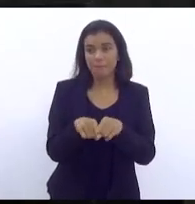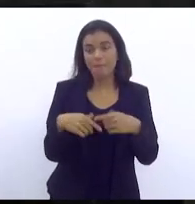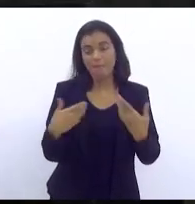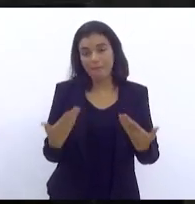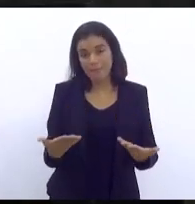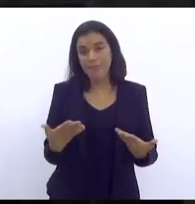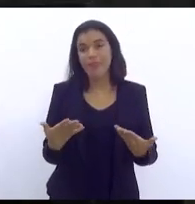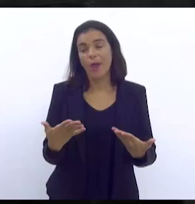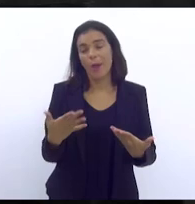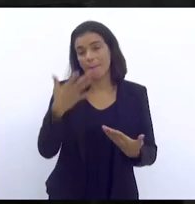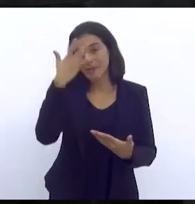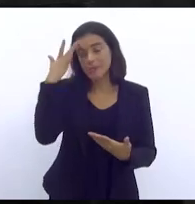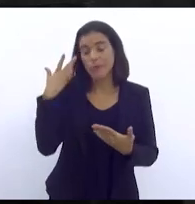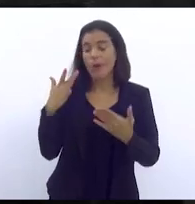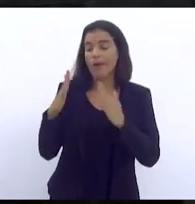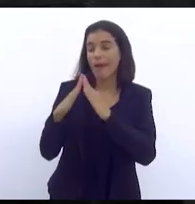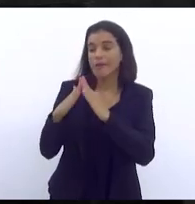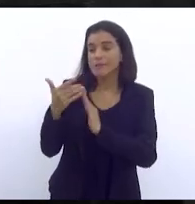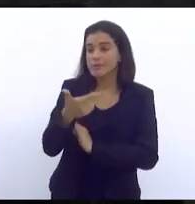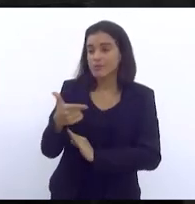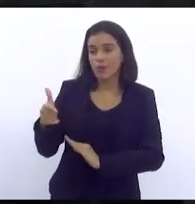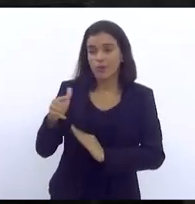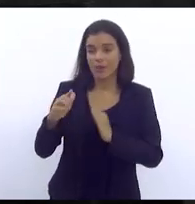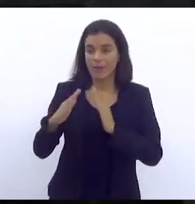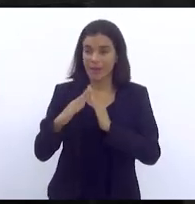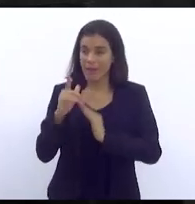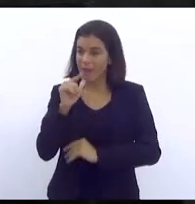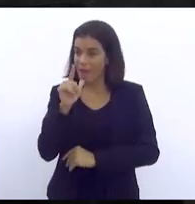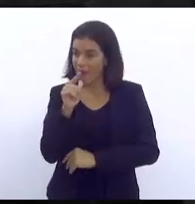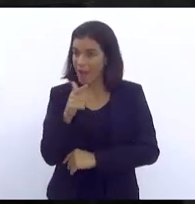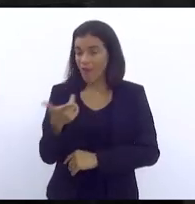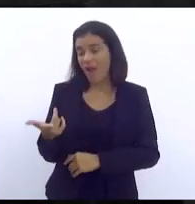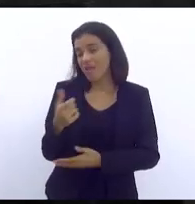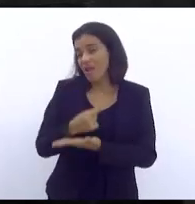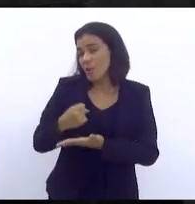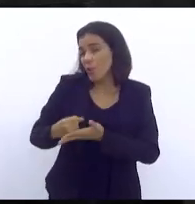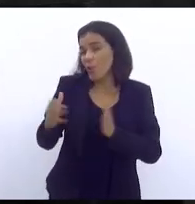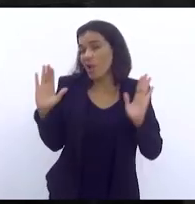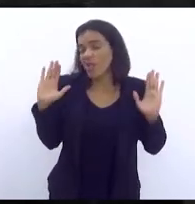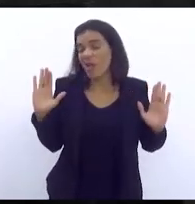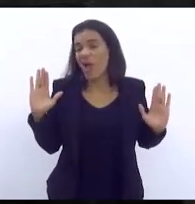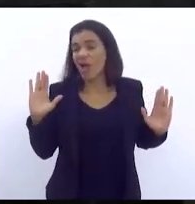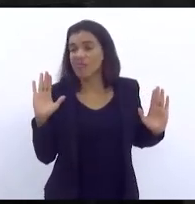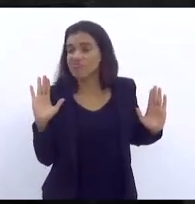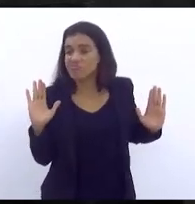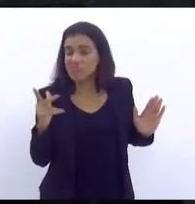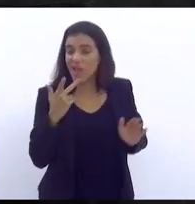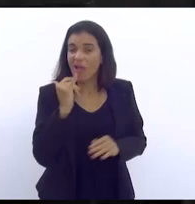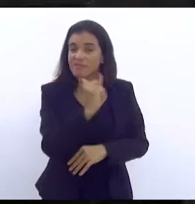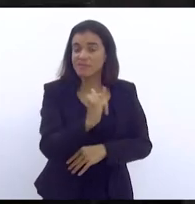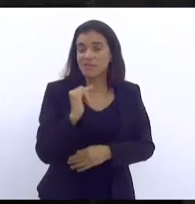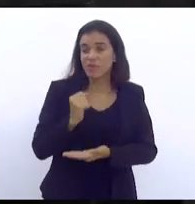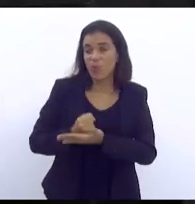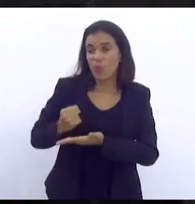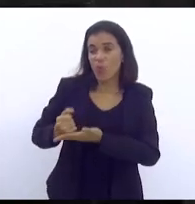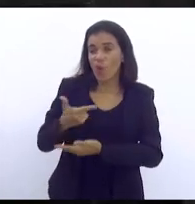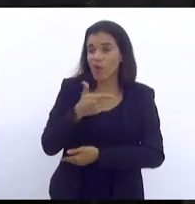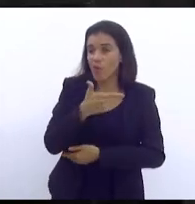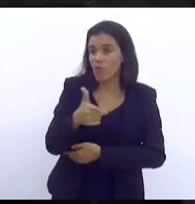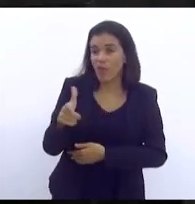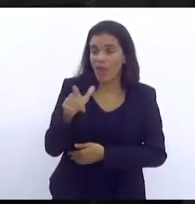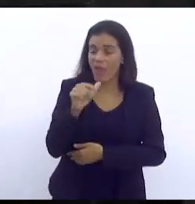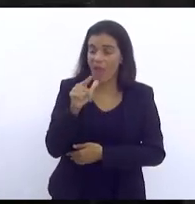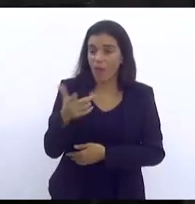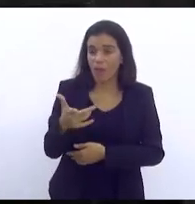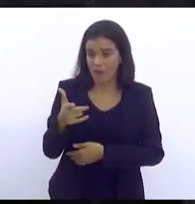sem água na sua casa chegar e falar com a Gena a Gena dizer não mas isso tá no contrato que você pode ficar sem água independentemente de você ter 75 anos